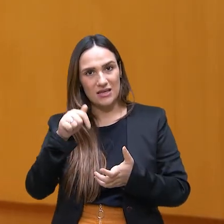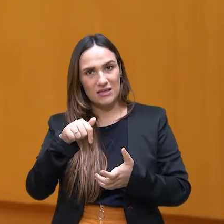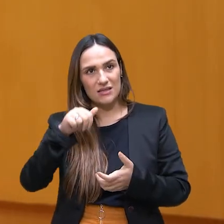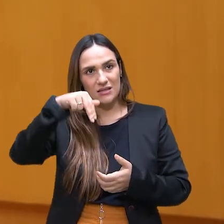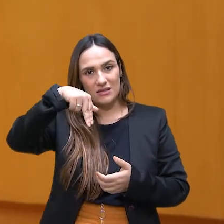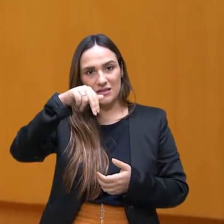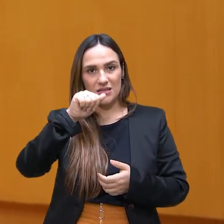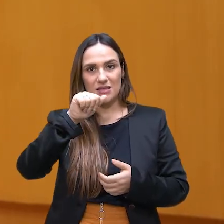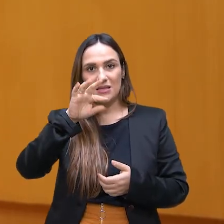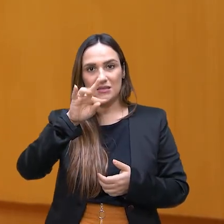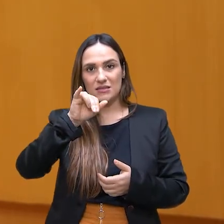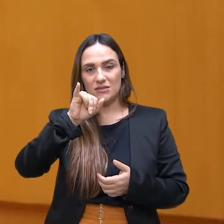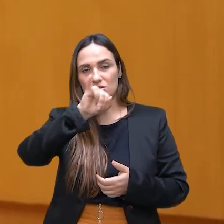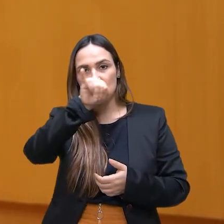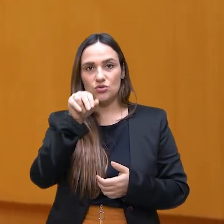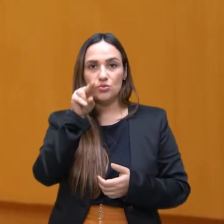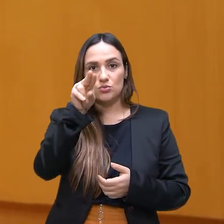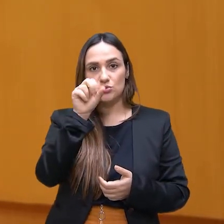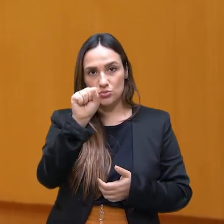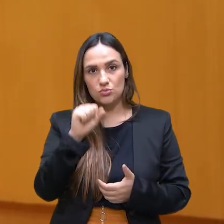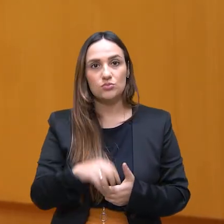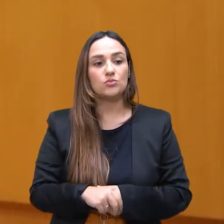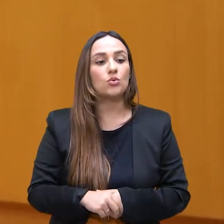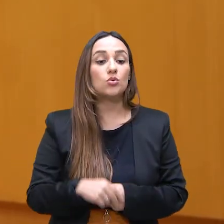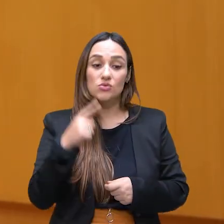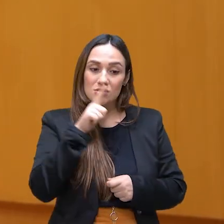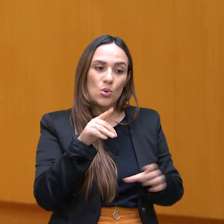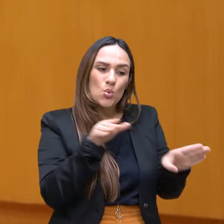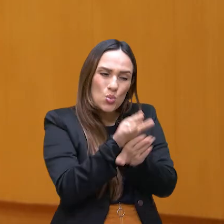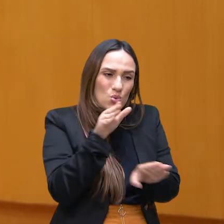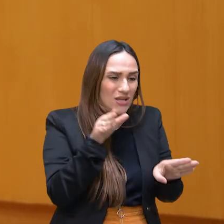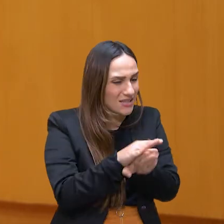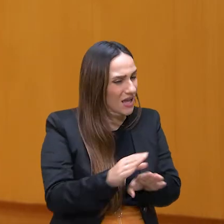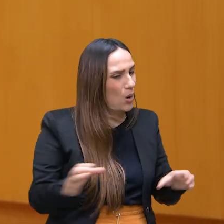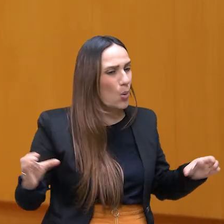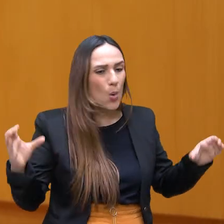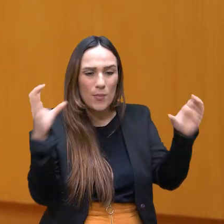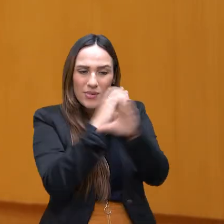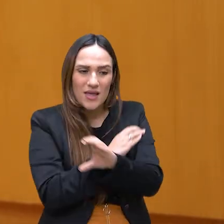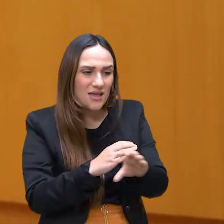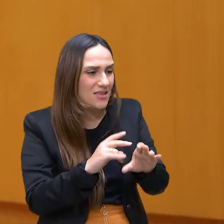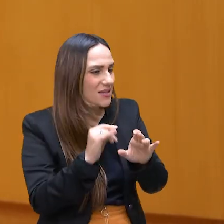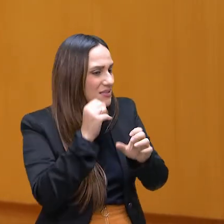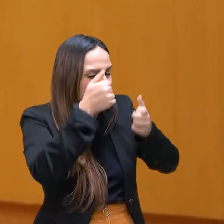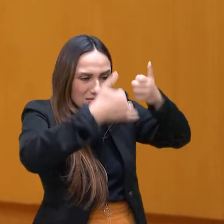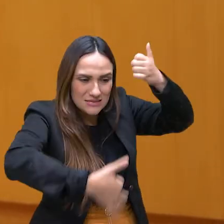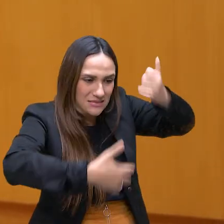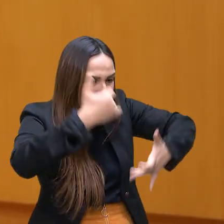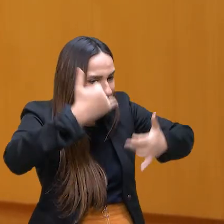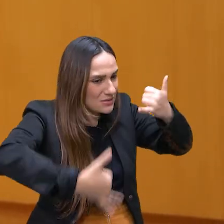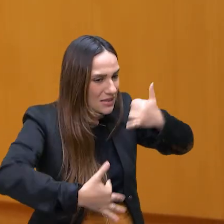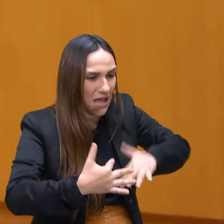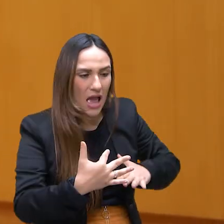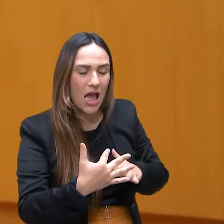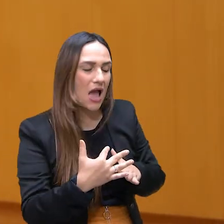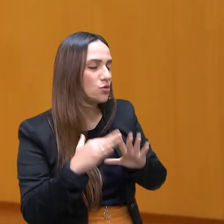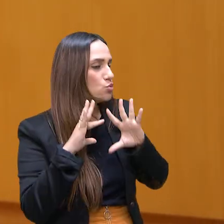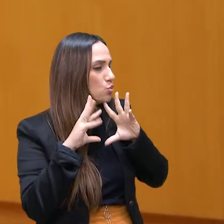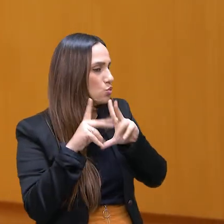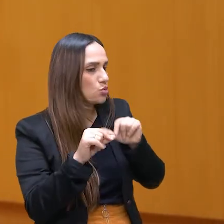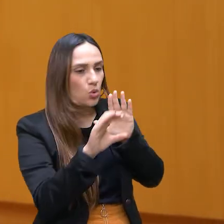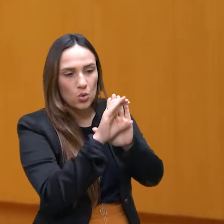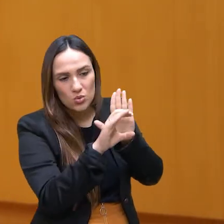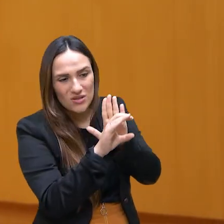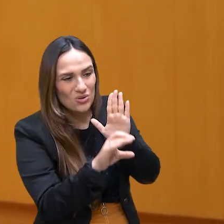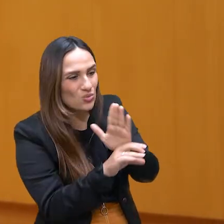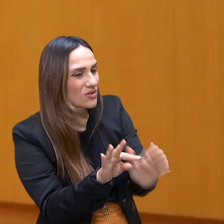comitê? Primeiro, municiar o magistrado com as informações técnico-científicas para que ele se sinta